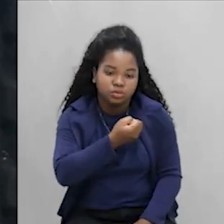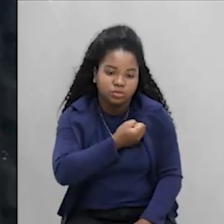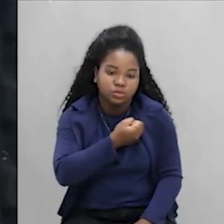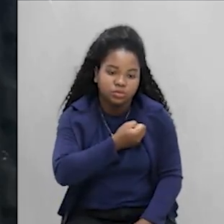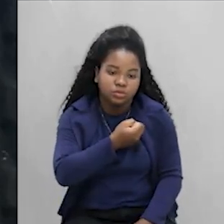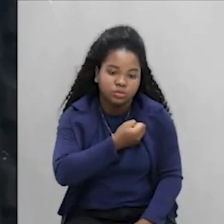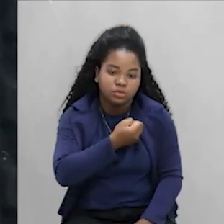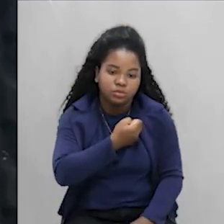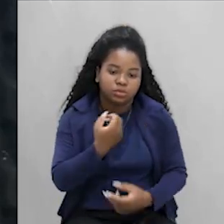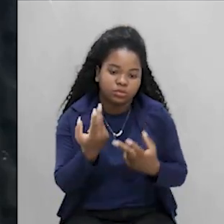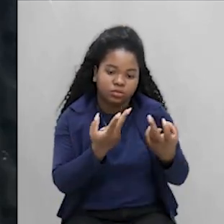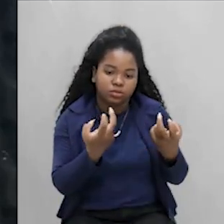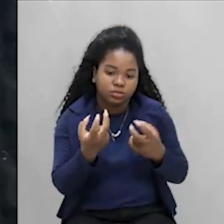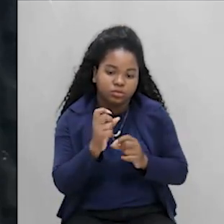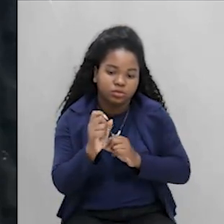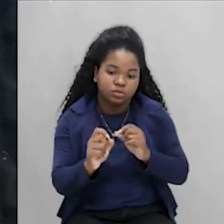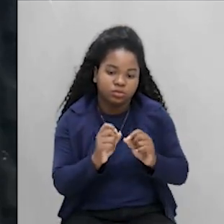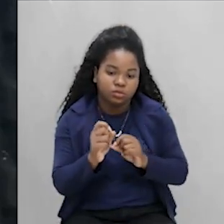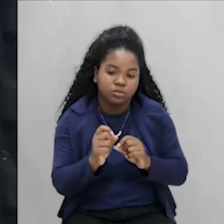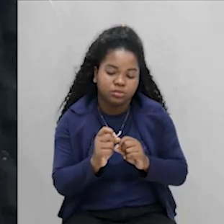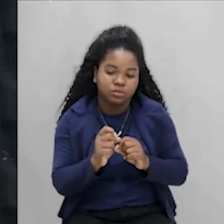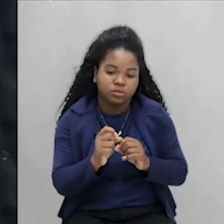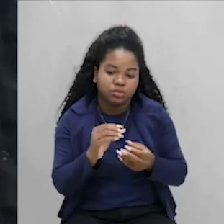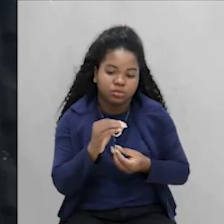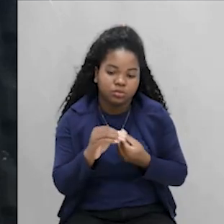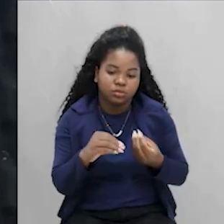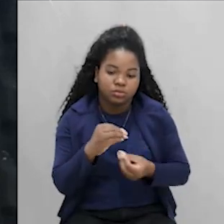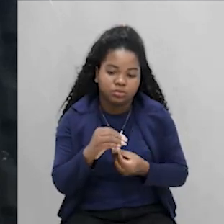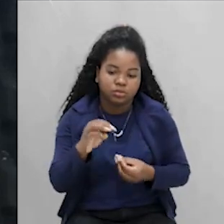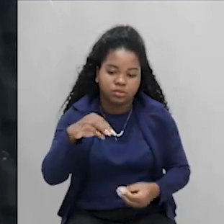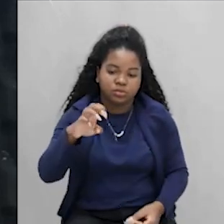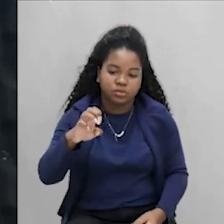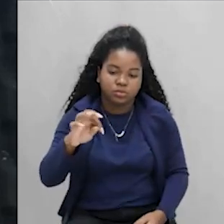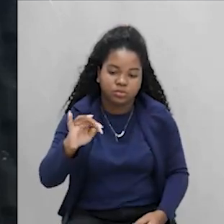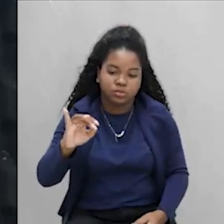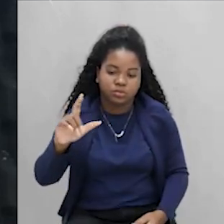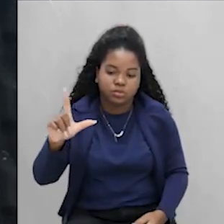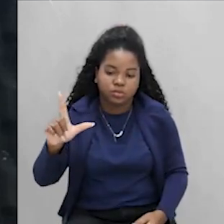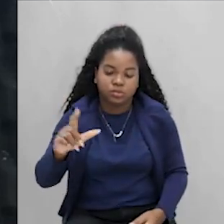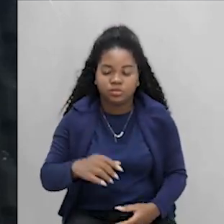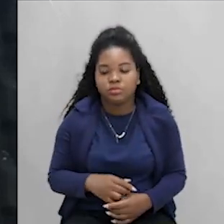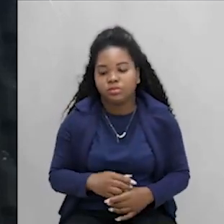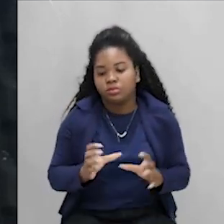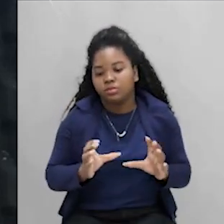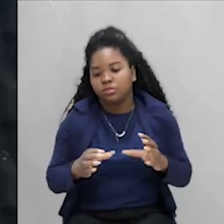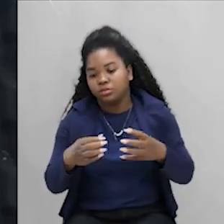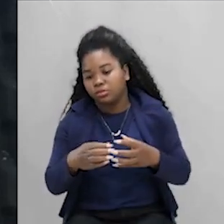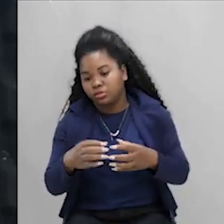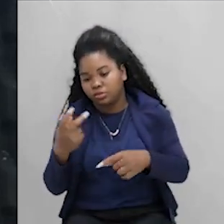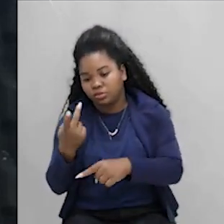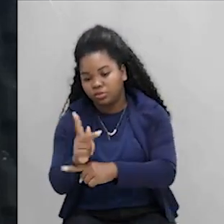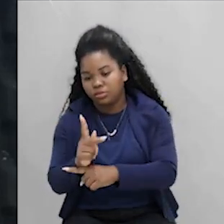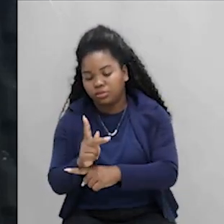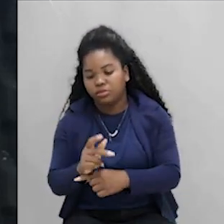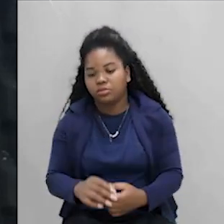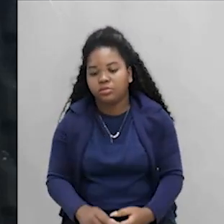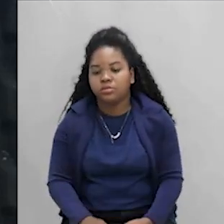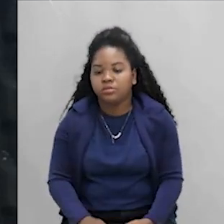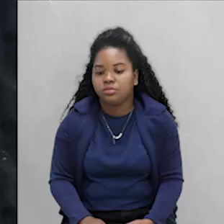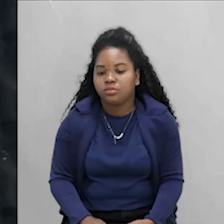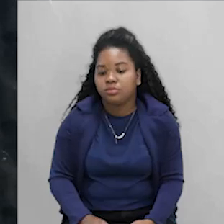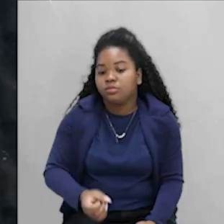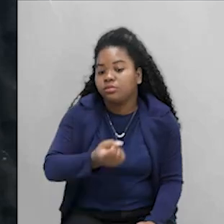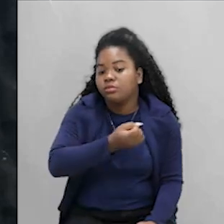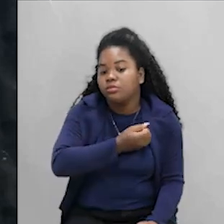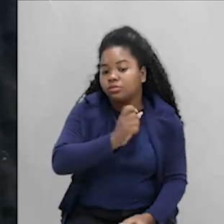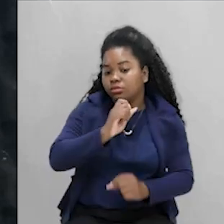gente identificar tanto a ramificação no caso aqui o metil e o grupo hidroxila a numeração vai